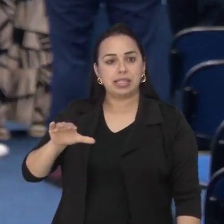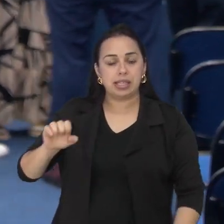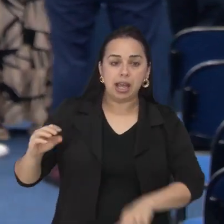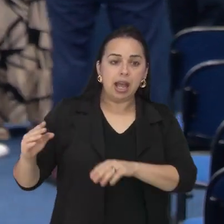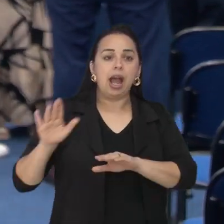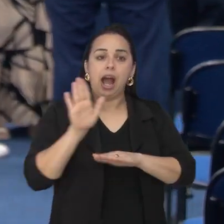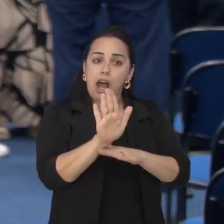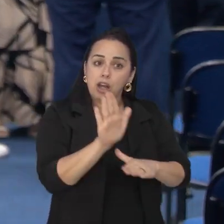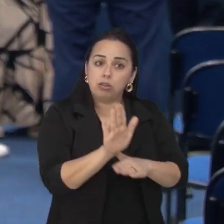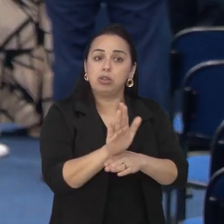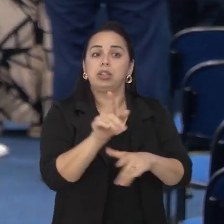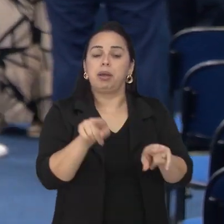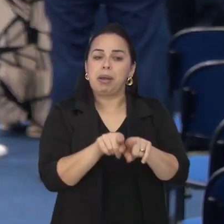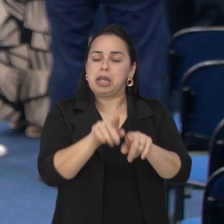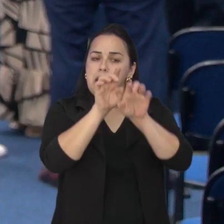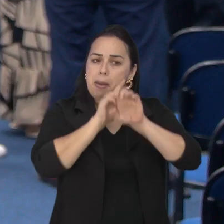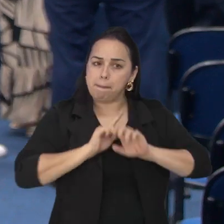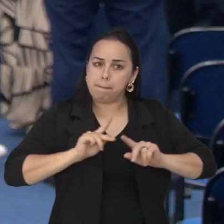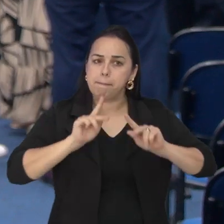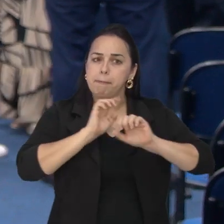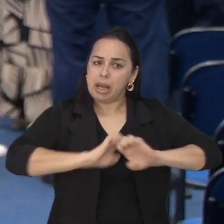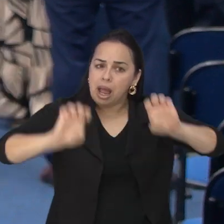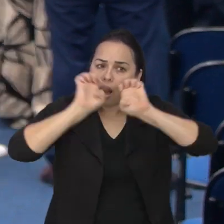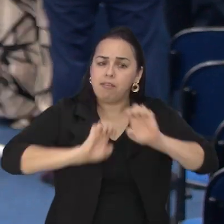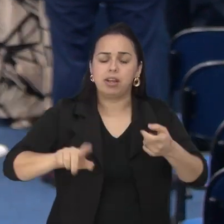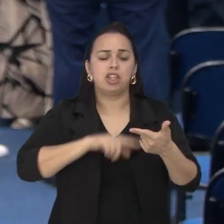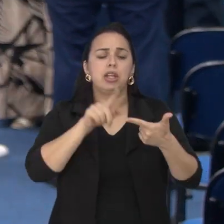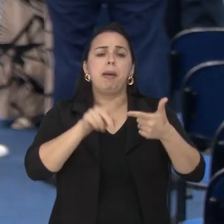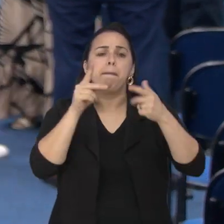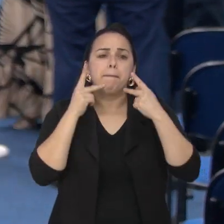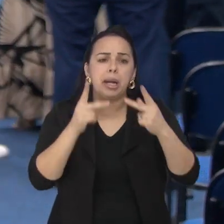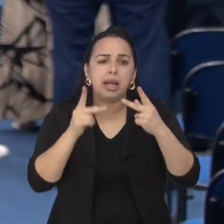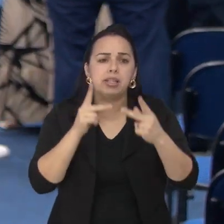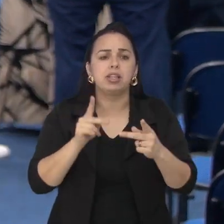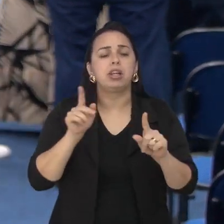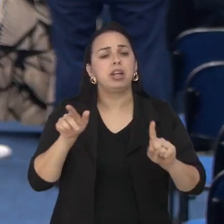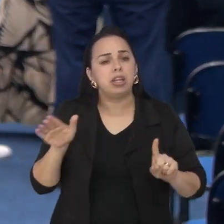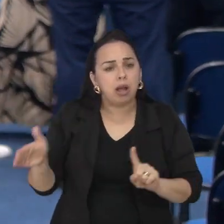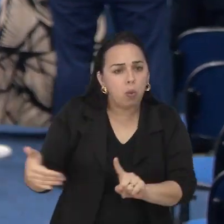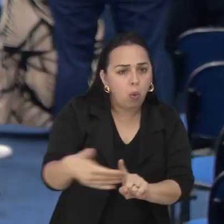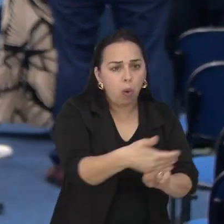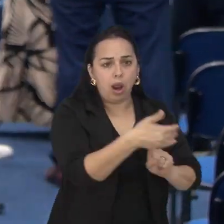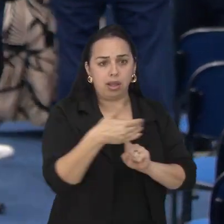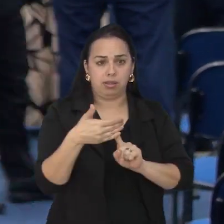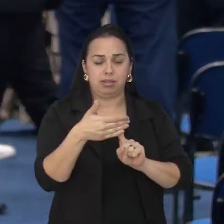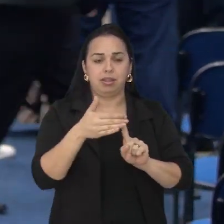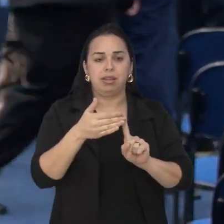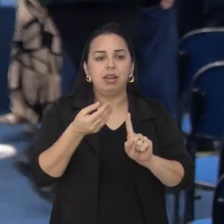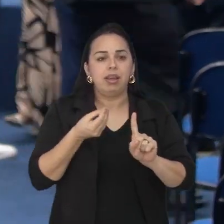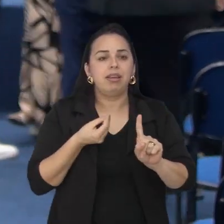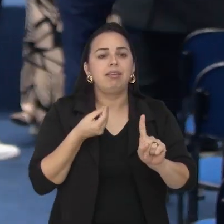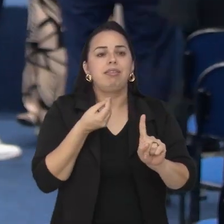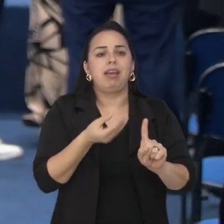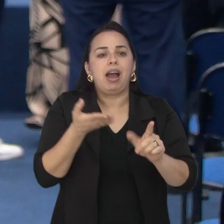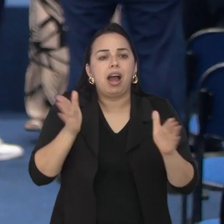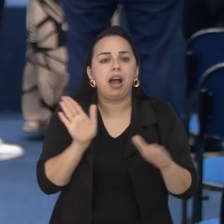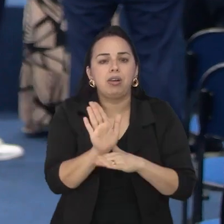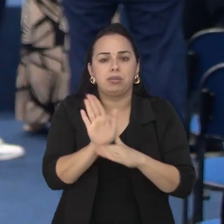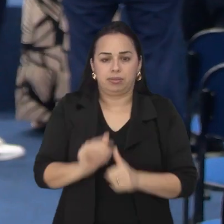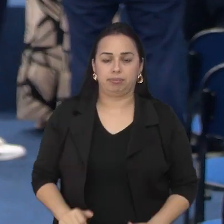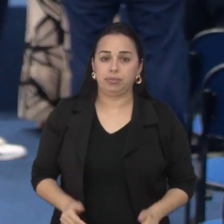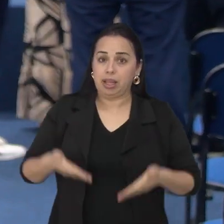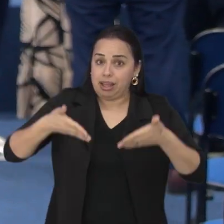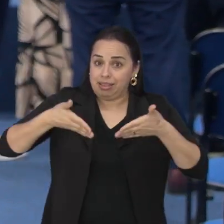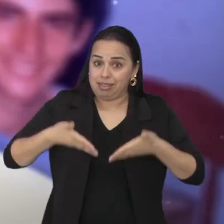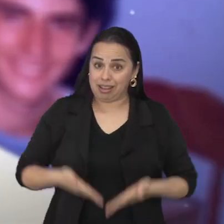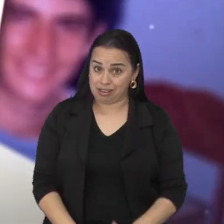excelente trabalho de evangelismo, pregação da palavra, restaurando pessoas e devolvendo a dignidade ao homem através da